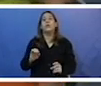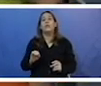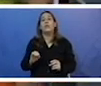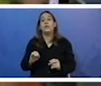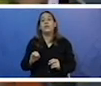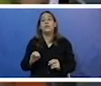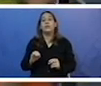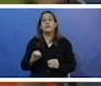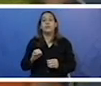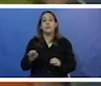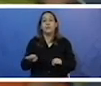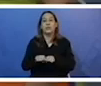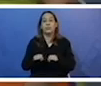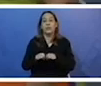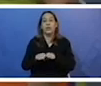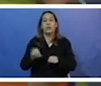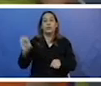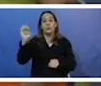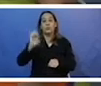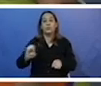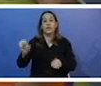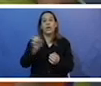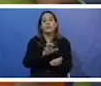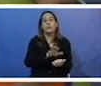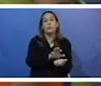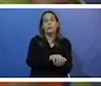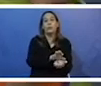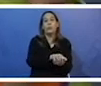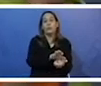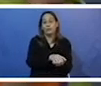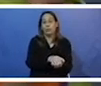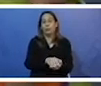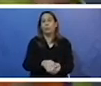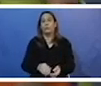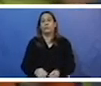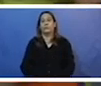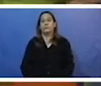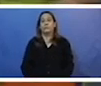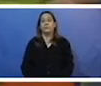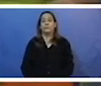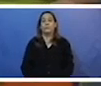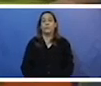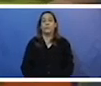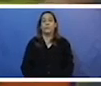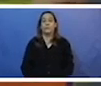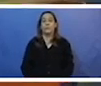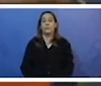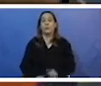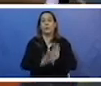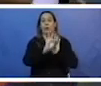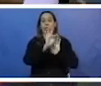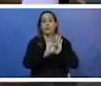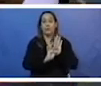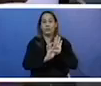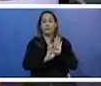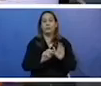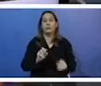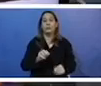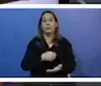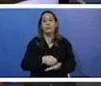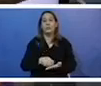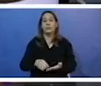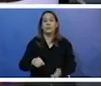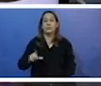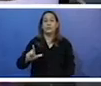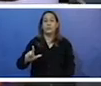de Pernambuco. Esse texto foi escrito pela autora Leira Rense. Olha aí. Então, agora a gente